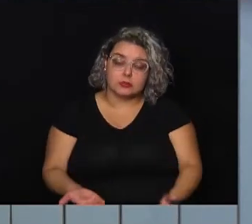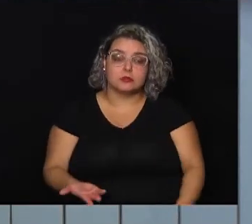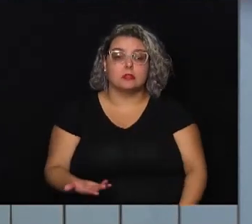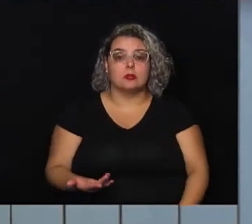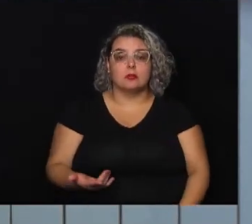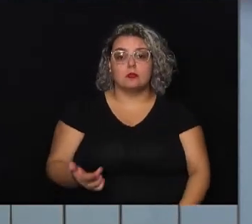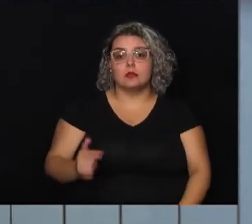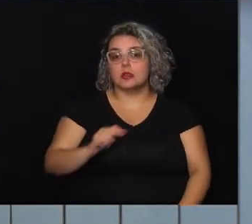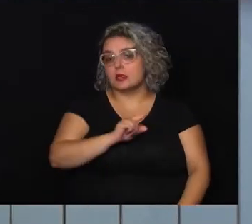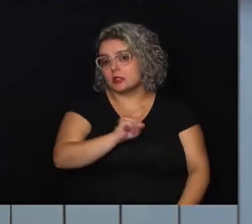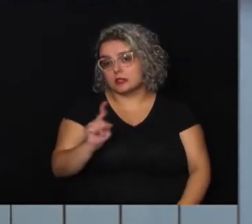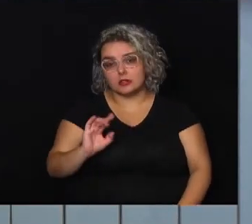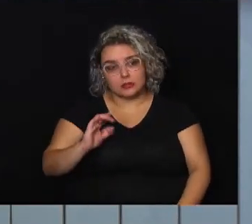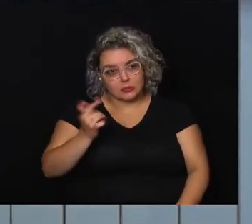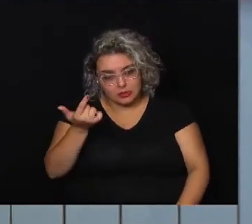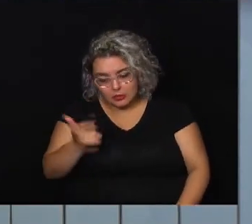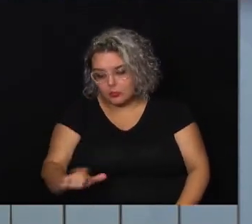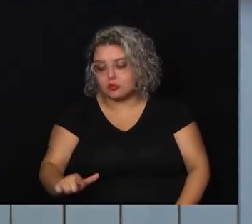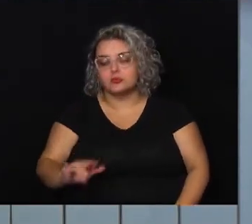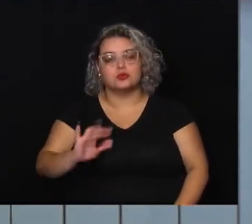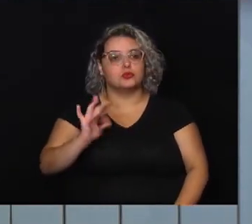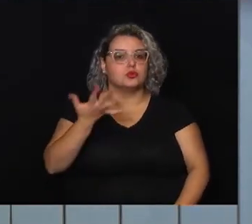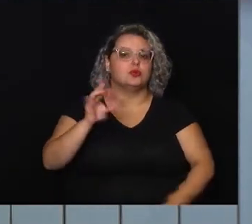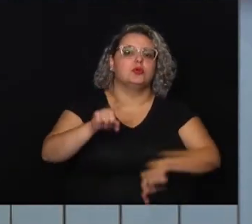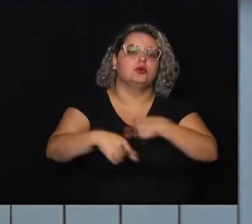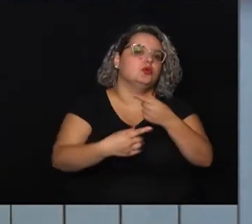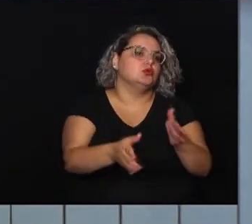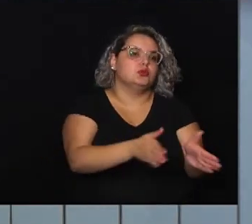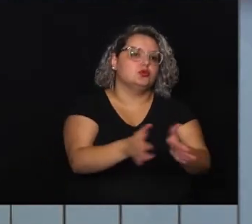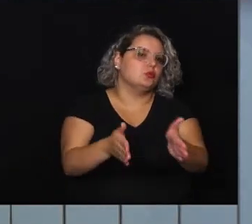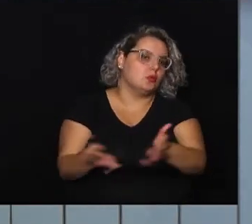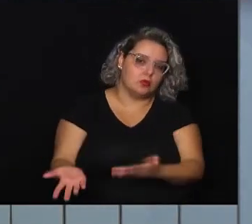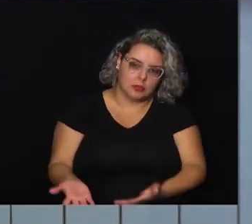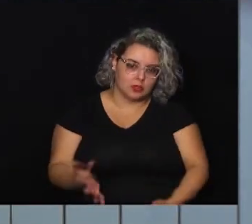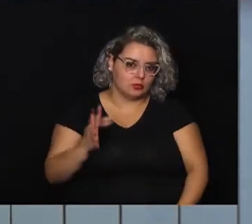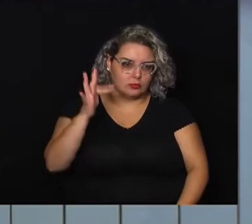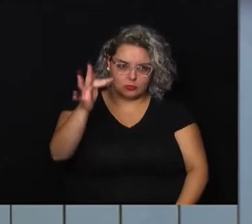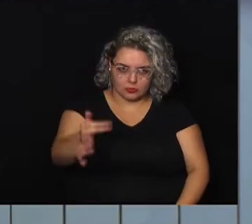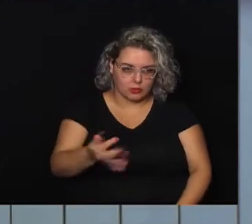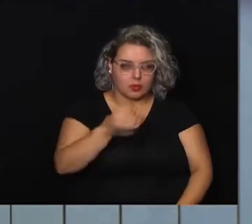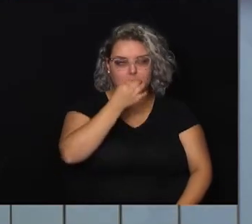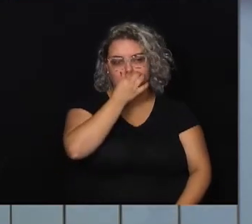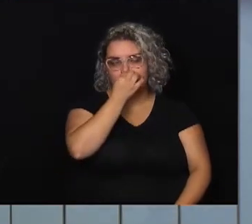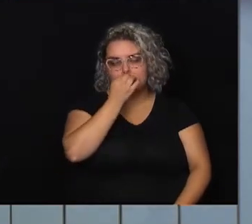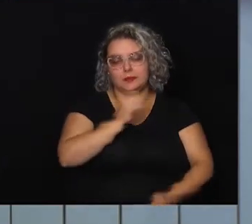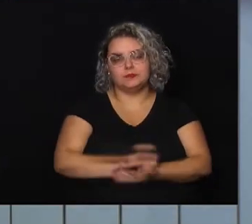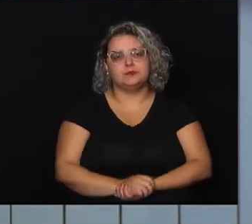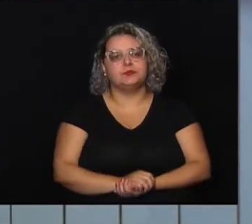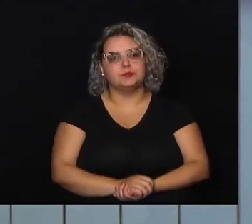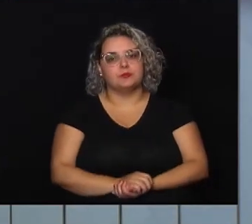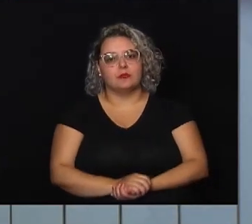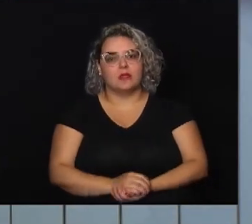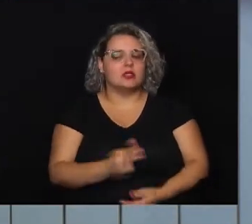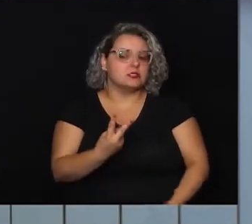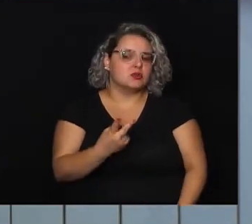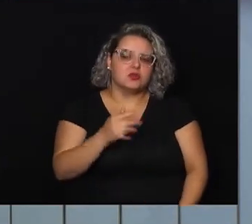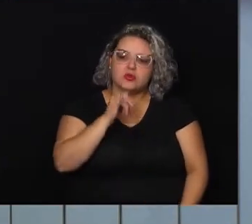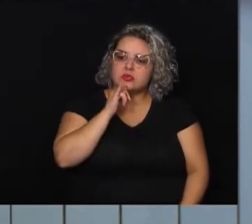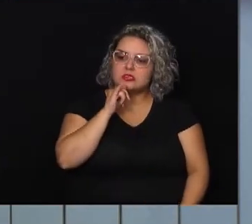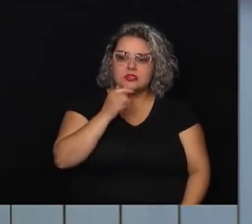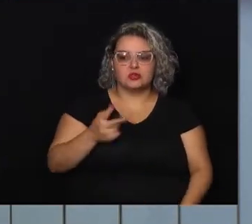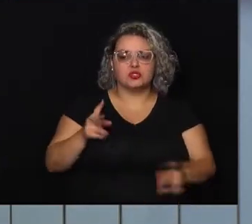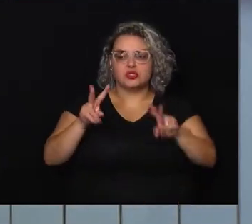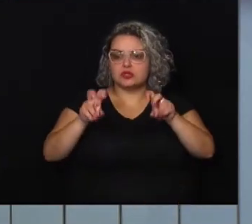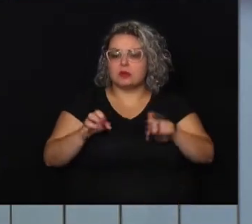se repita em situações como essa no futuro. São apenas 2 exemplos de temas que